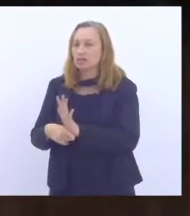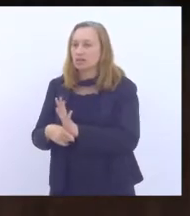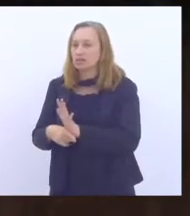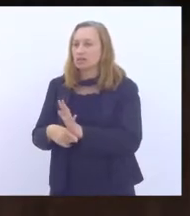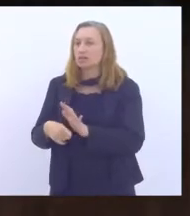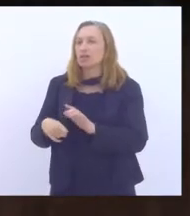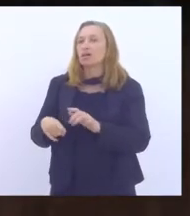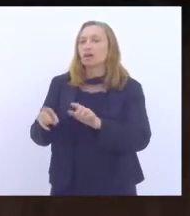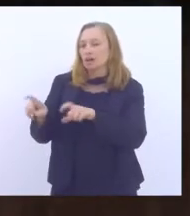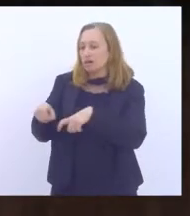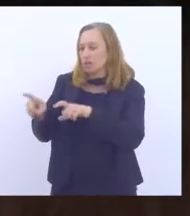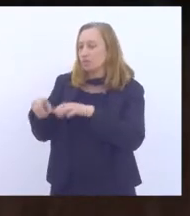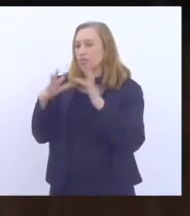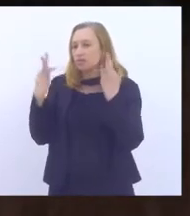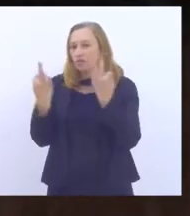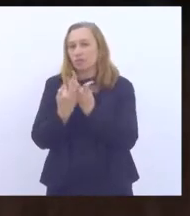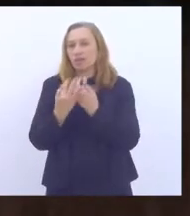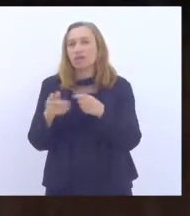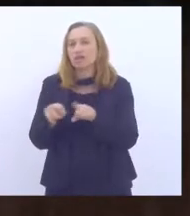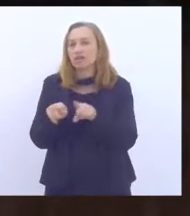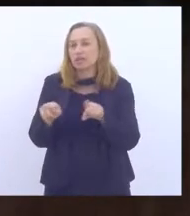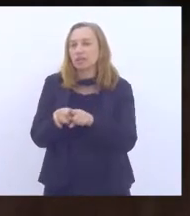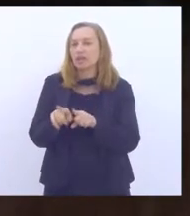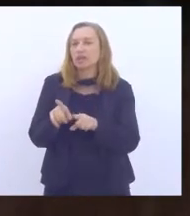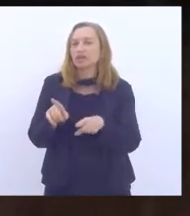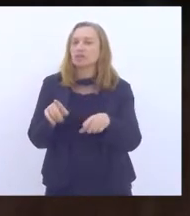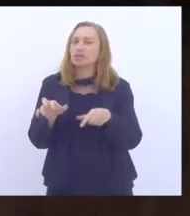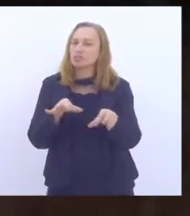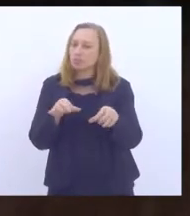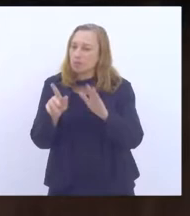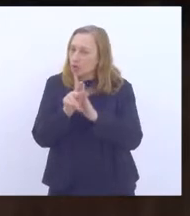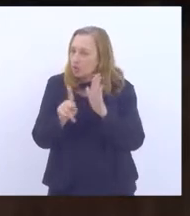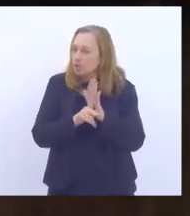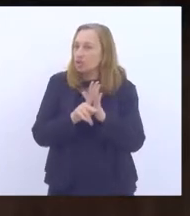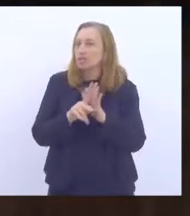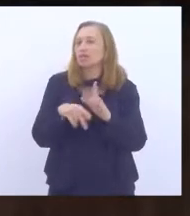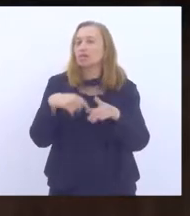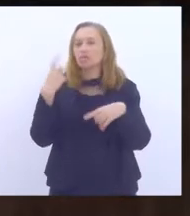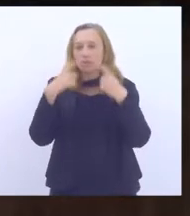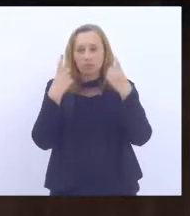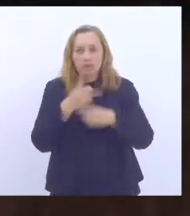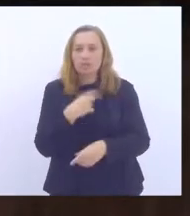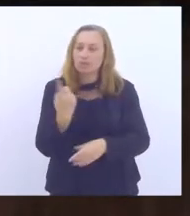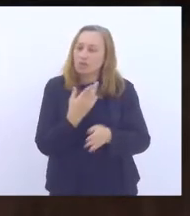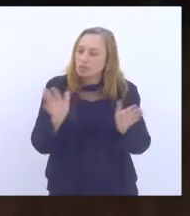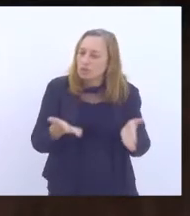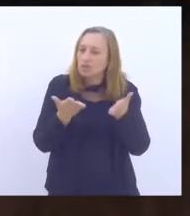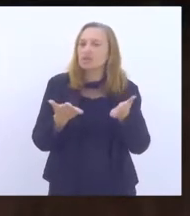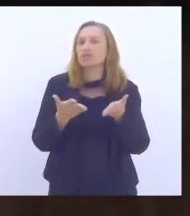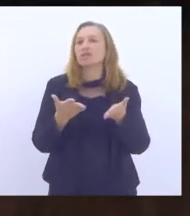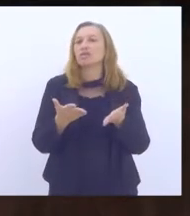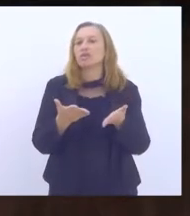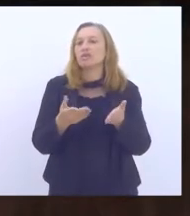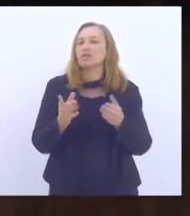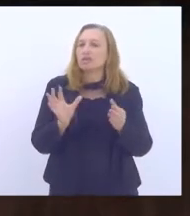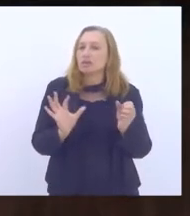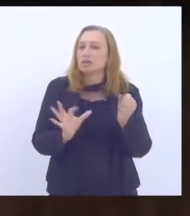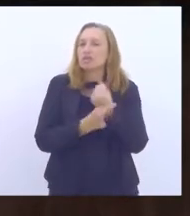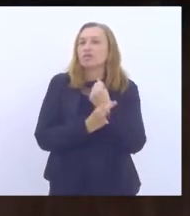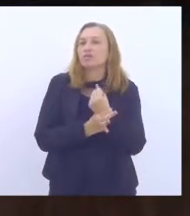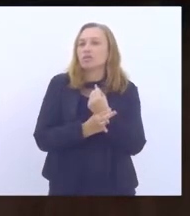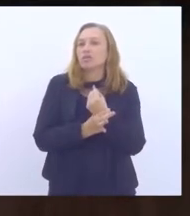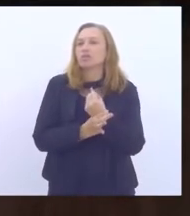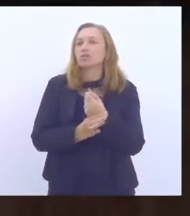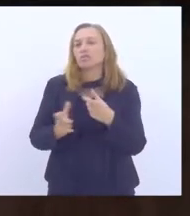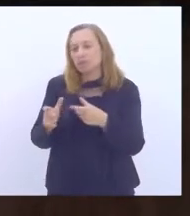projeto tá bem em sintonia com essa nossa preocupação é importante garantir incentivos e vantagens e proteção